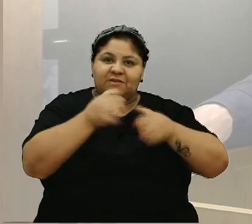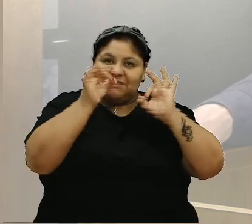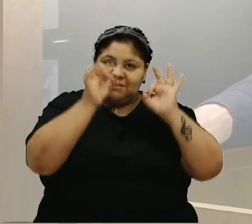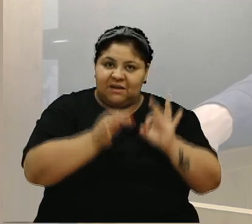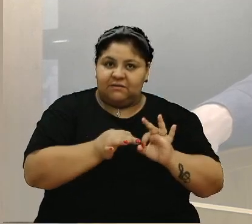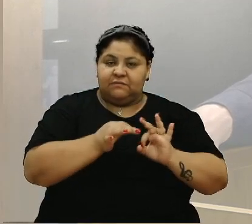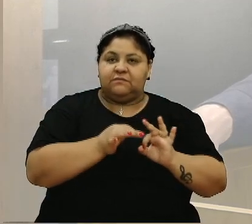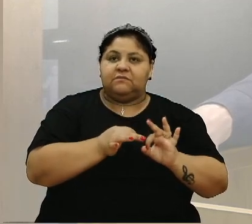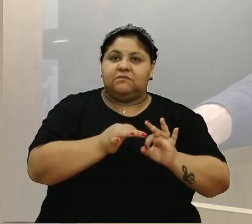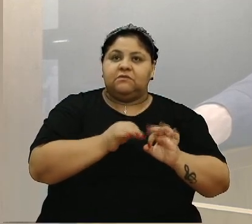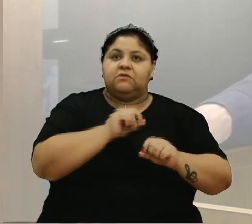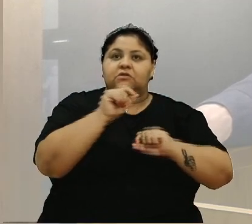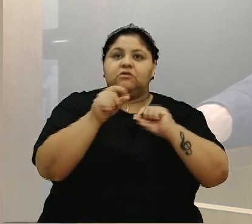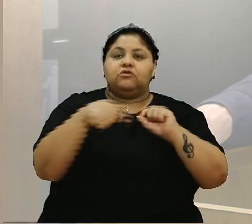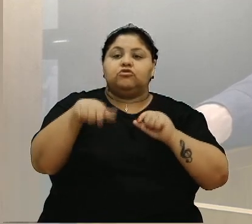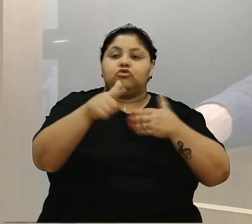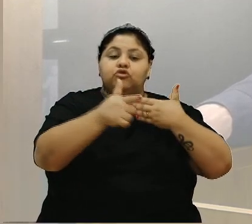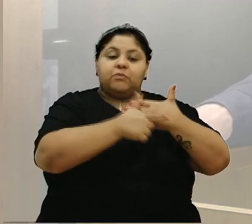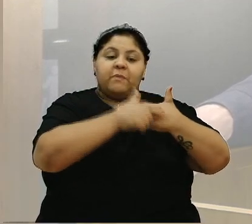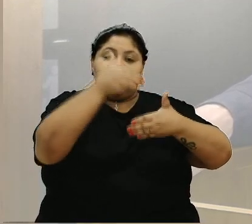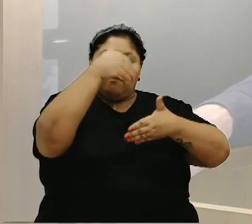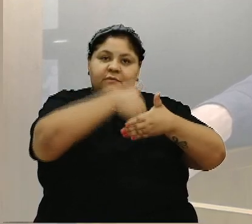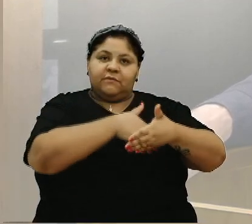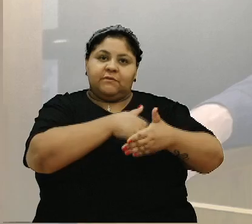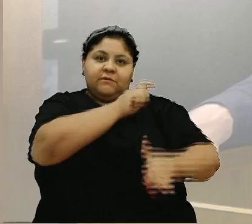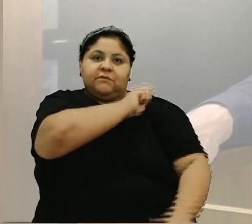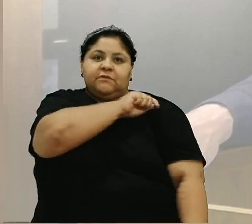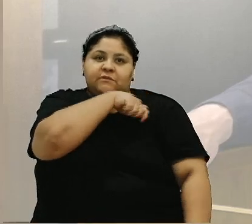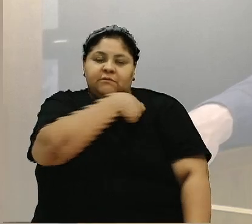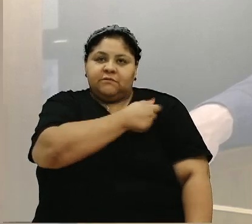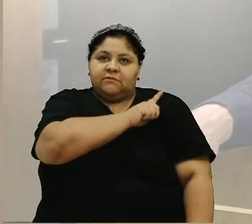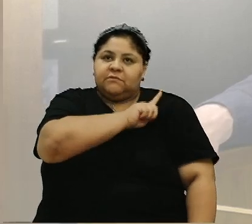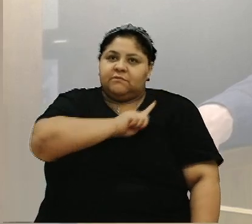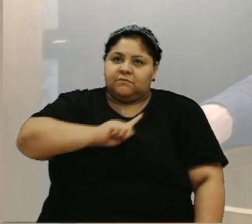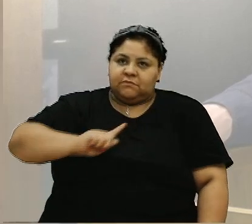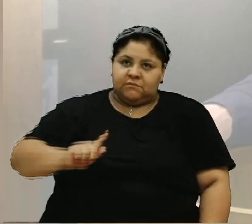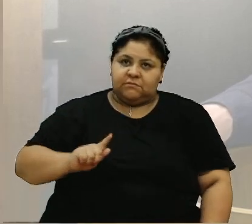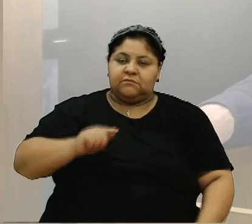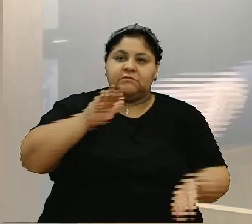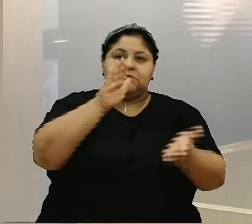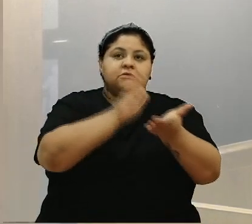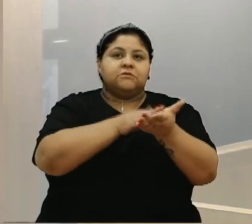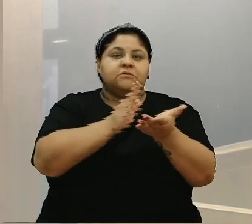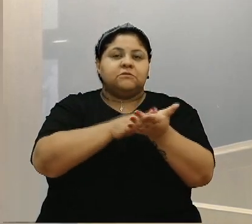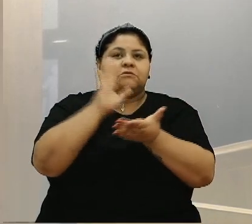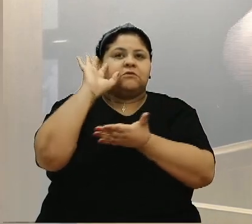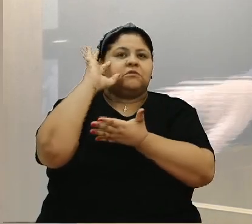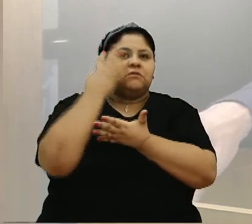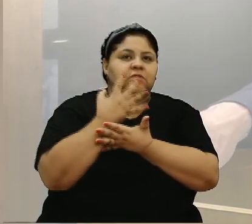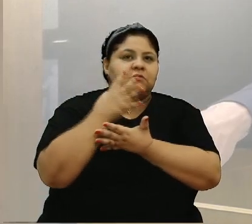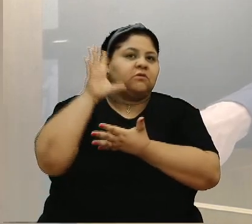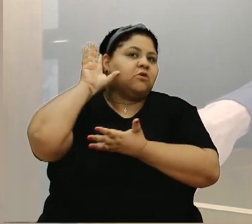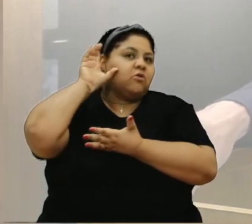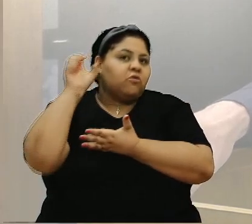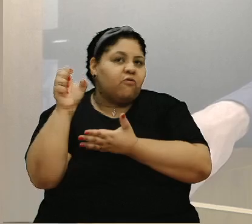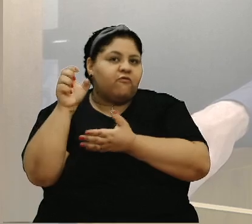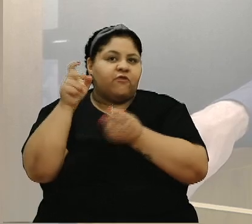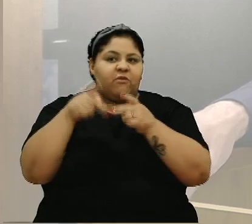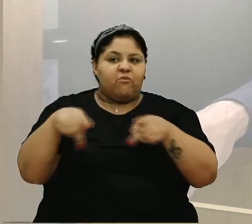qualidade, e é isso o nosso papel aqui dentro. Além de fiscalizar o governo, cobrar soluções e ouvir a